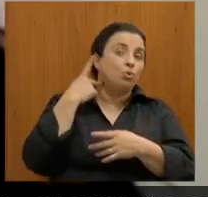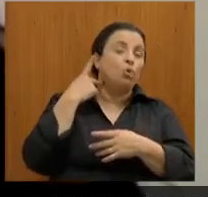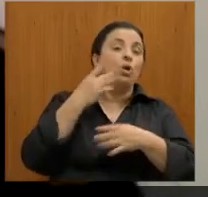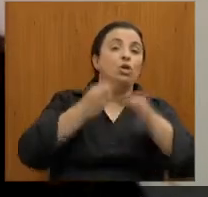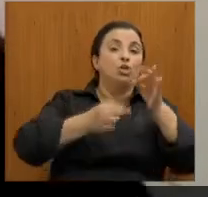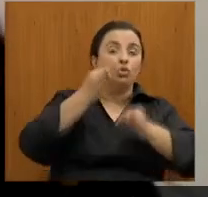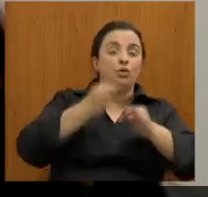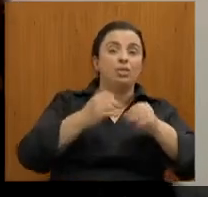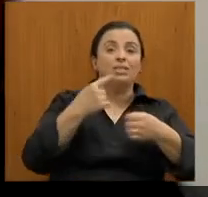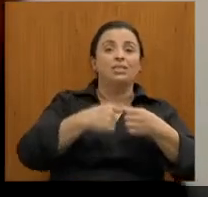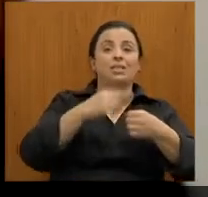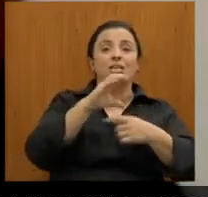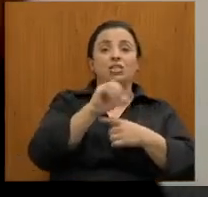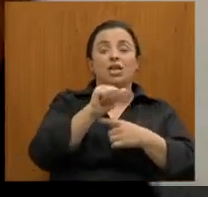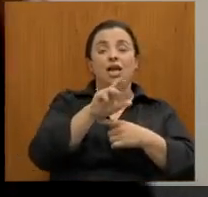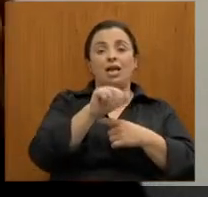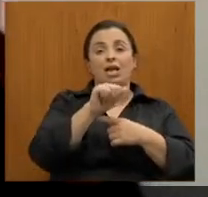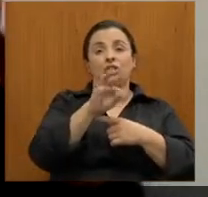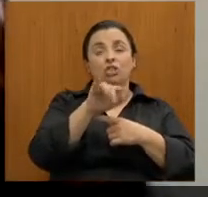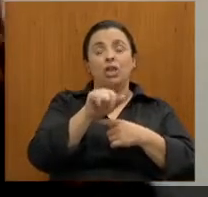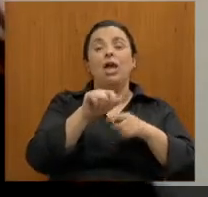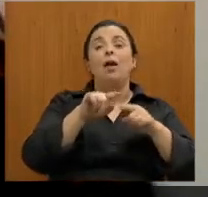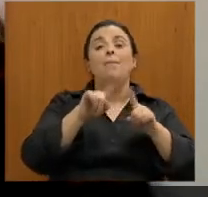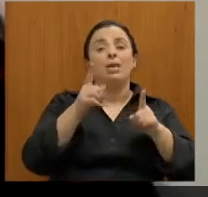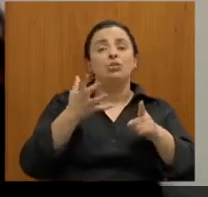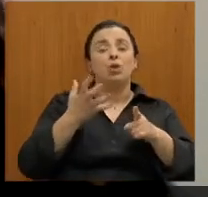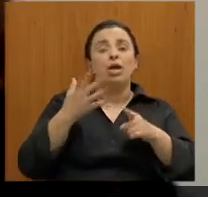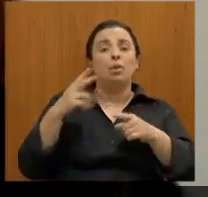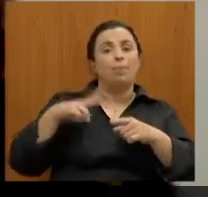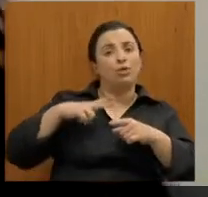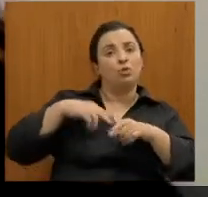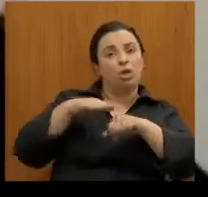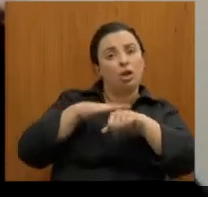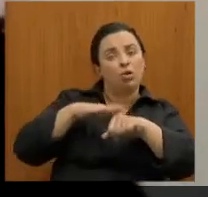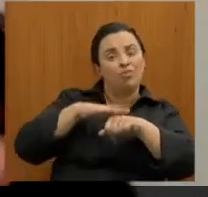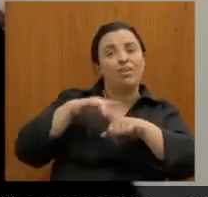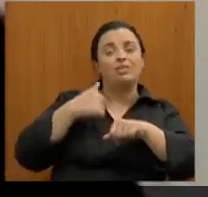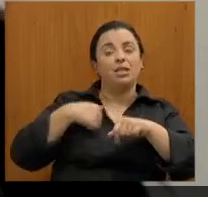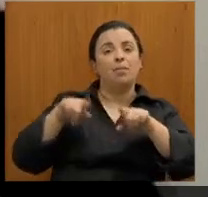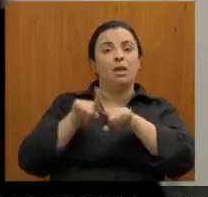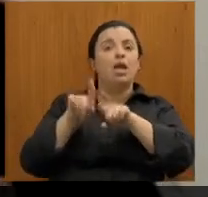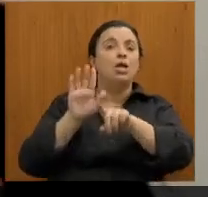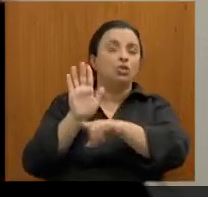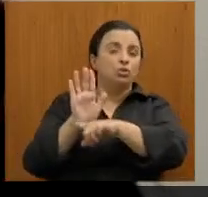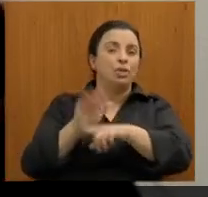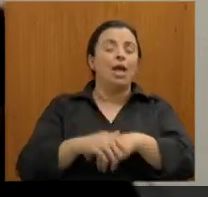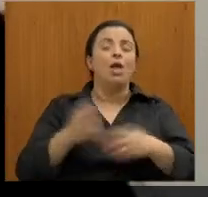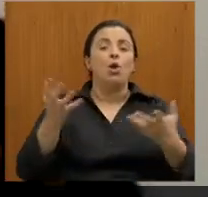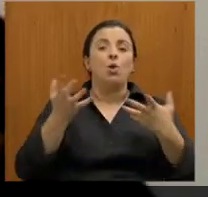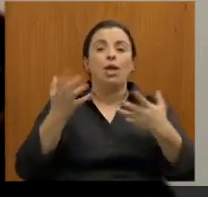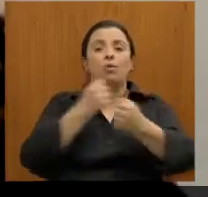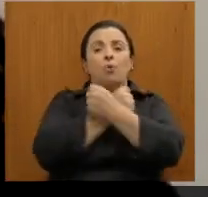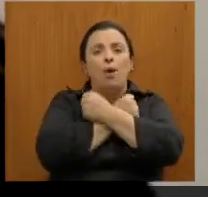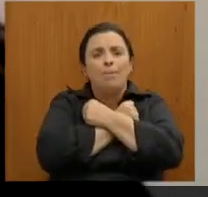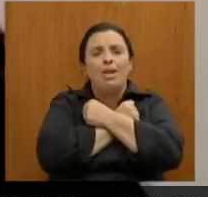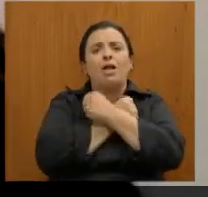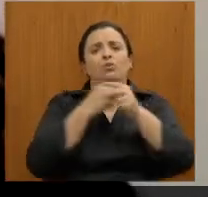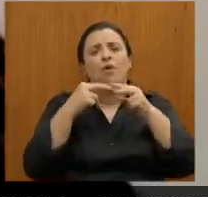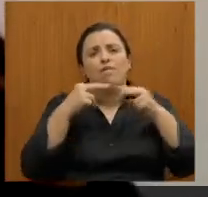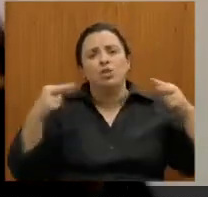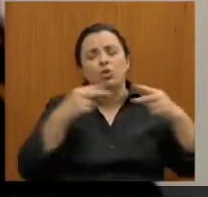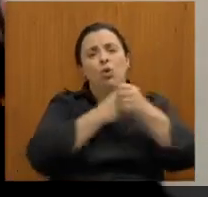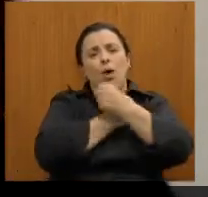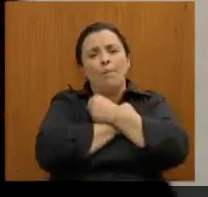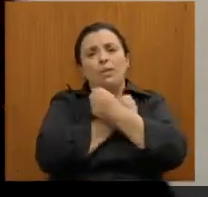começar com vocês de alguma forma contribuir bom então muito obrigado eu quero dar um abraço virtual a